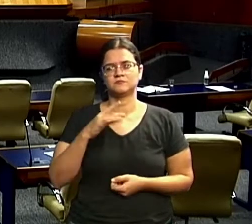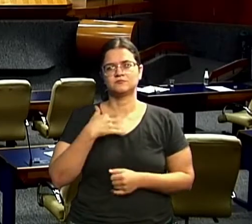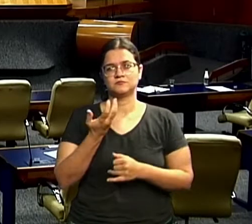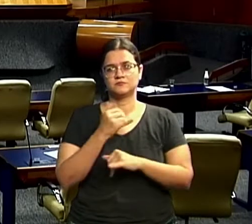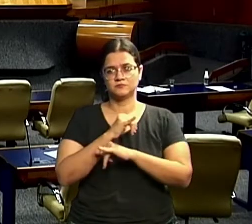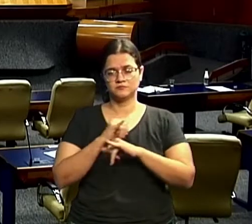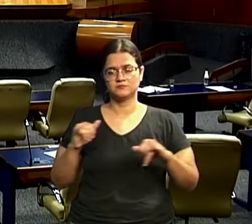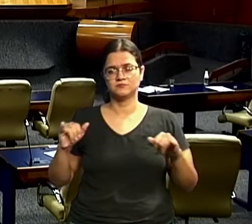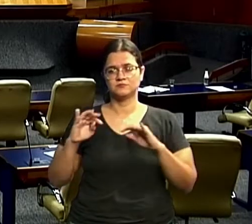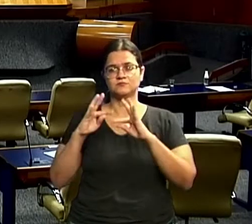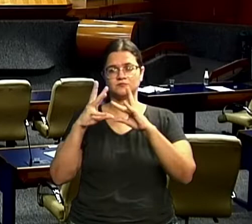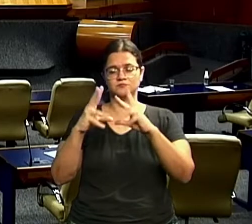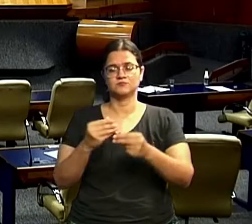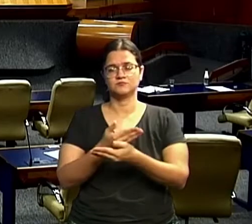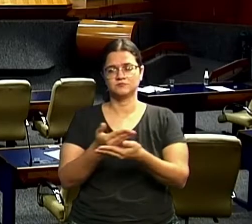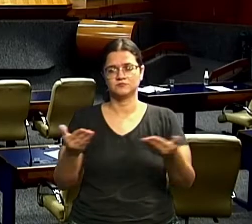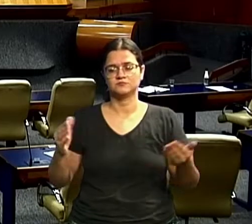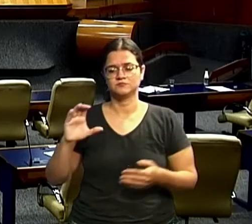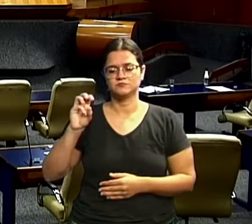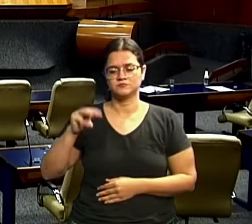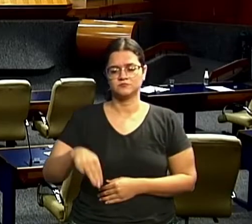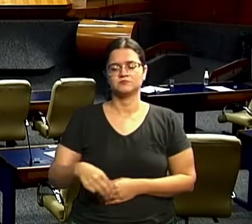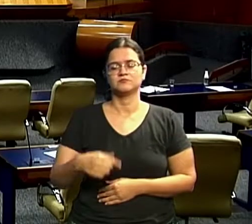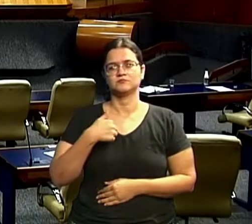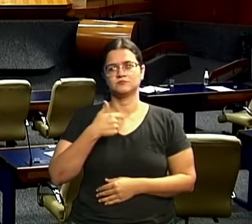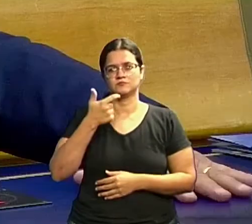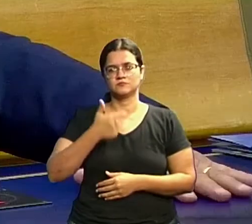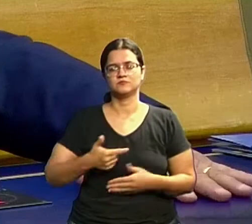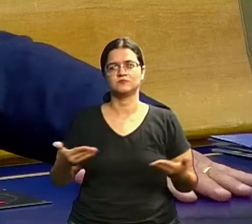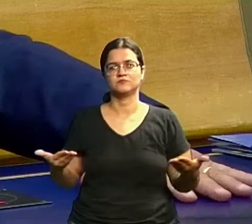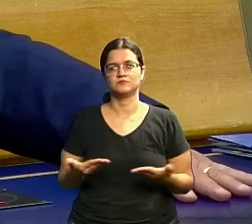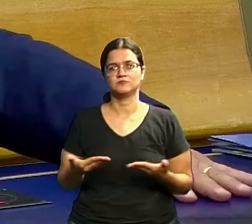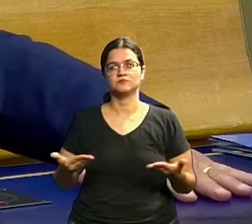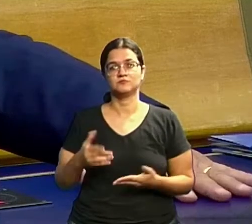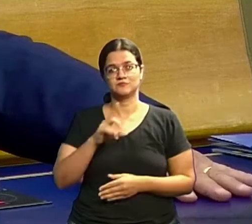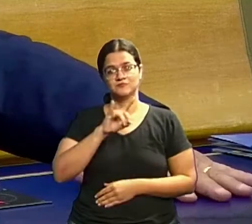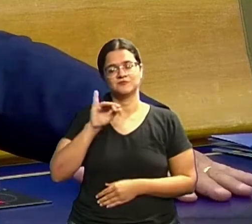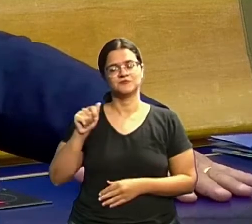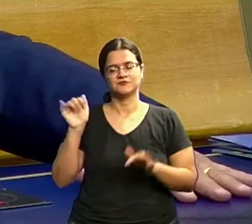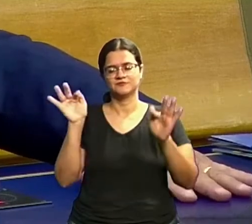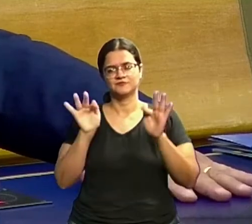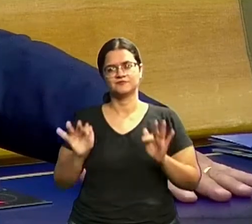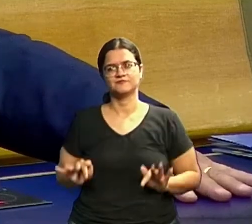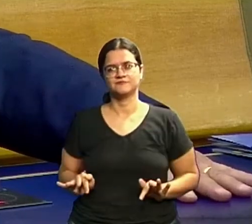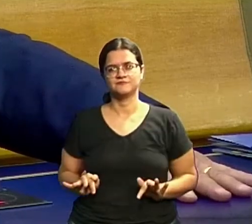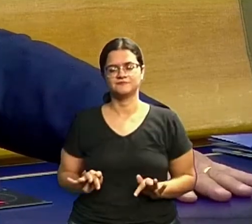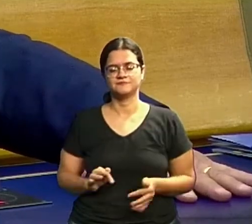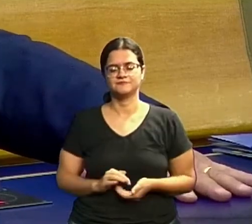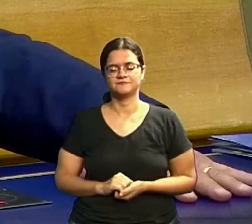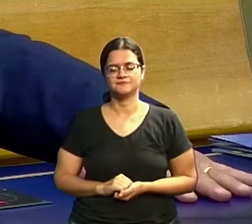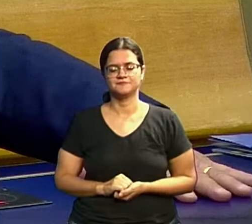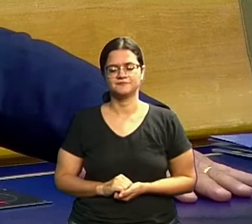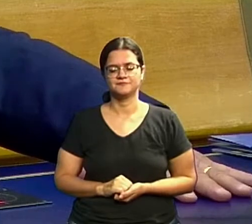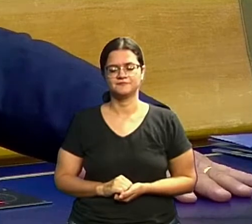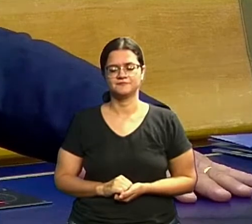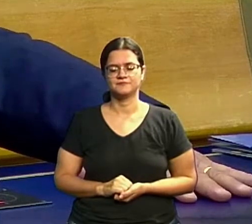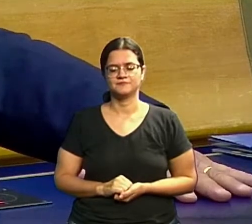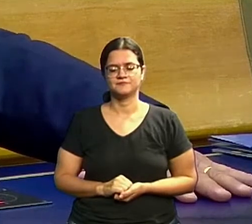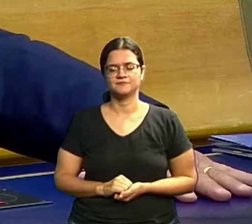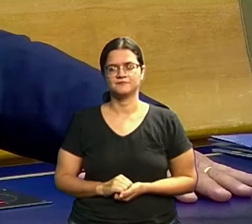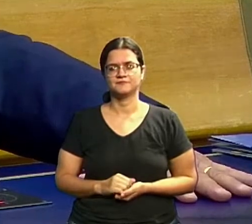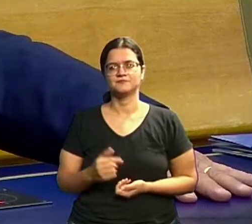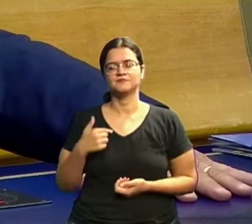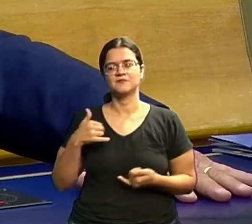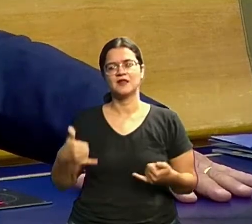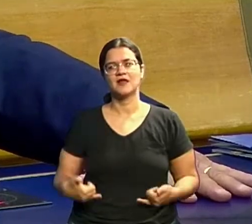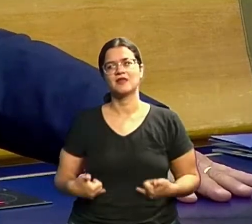quero dizer a toda essa casa que eu estou hoje tendo um dia muito feliz de participar